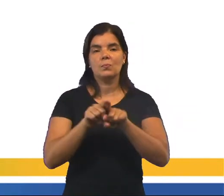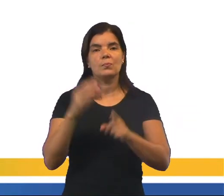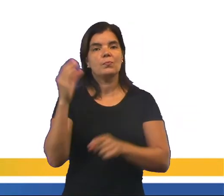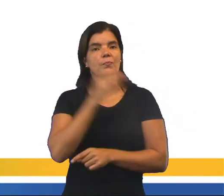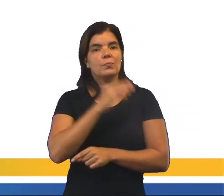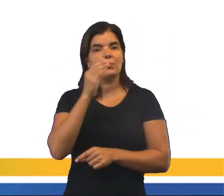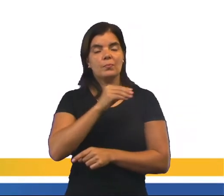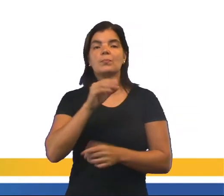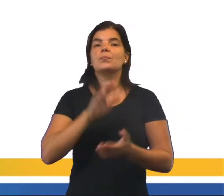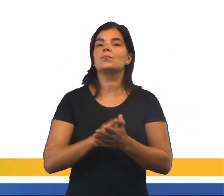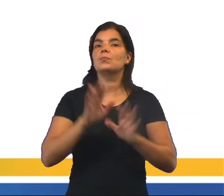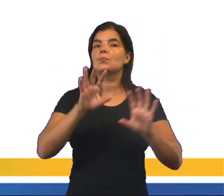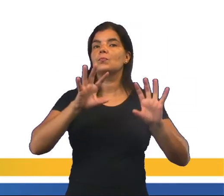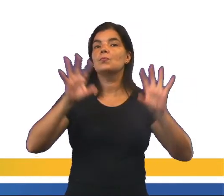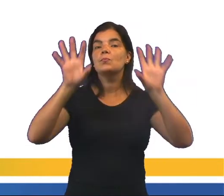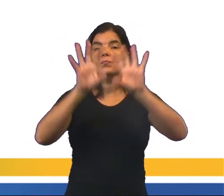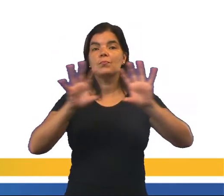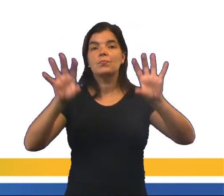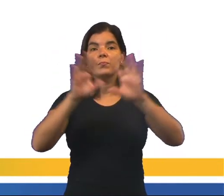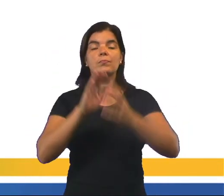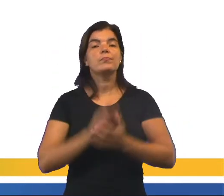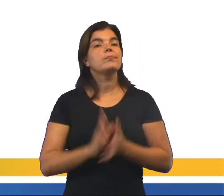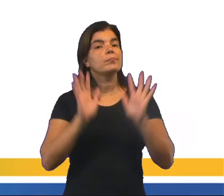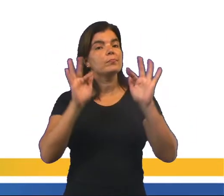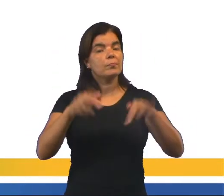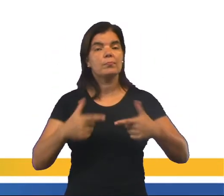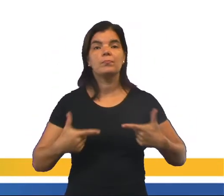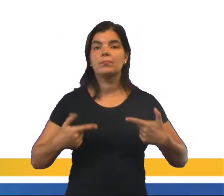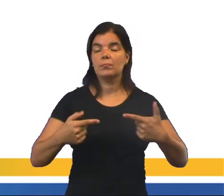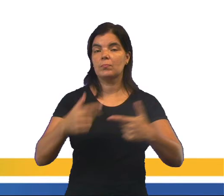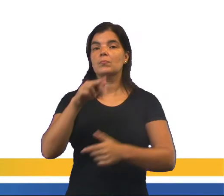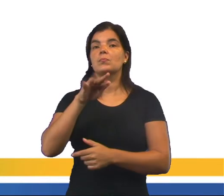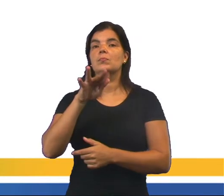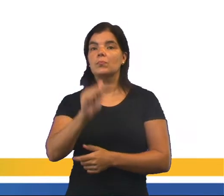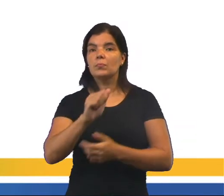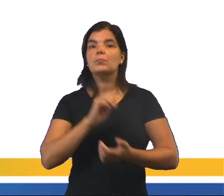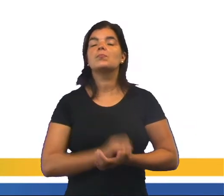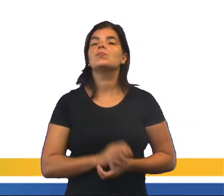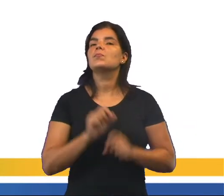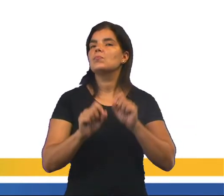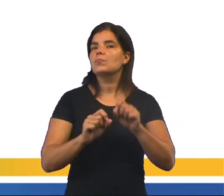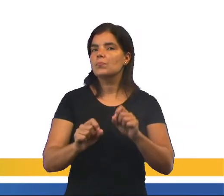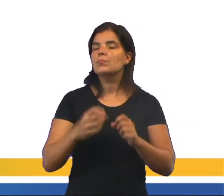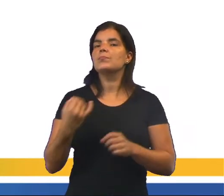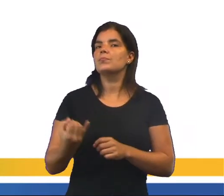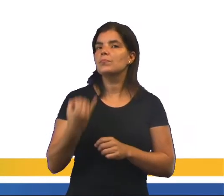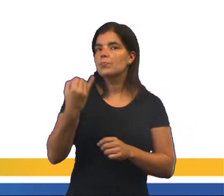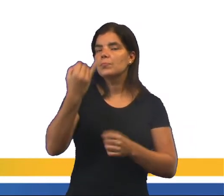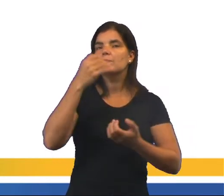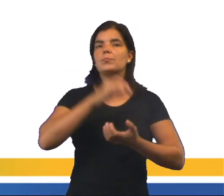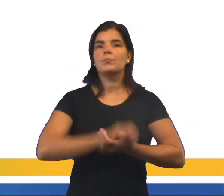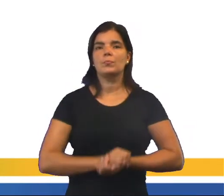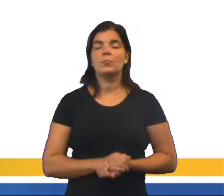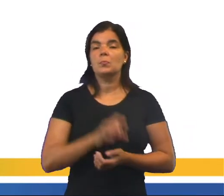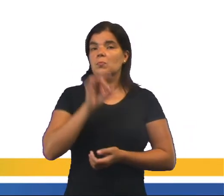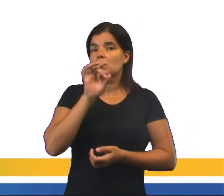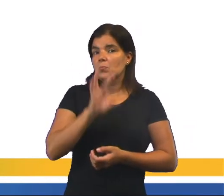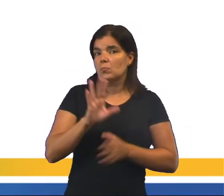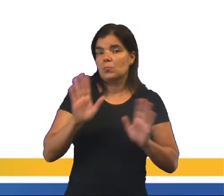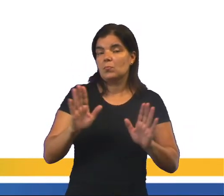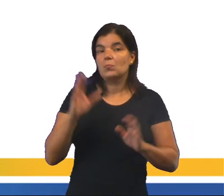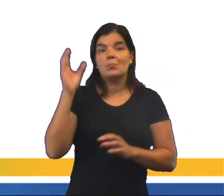corrida espacial. E o fim da Guerra Fria, ele ficou marcado com... não